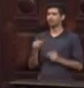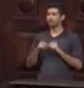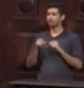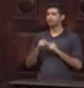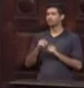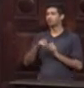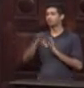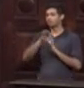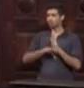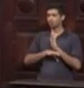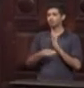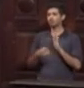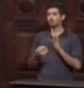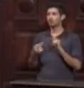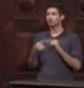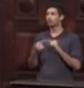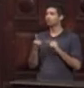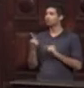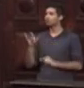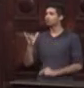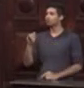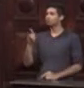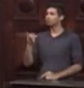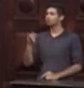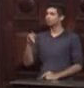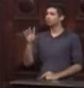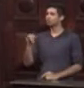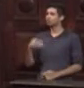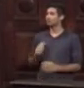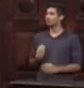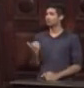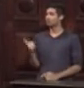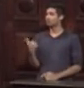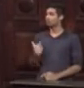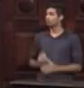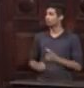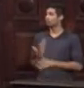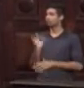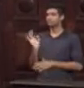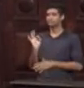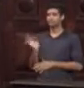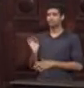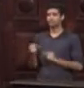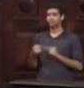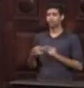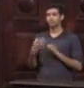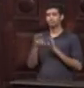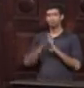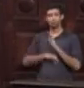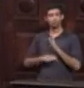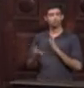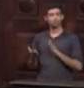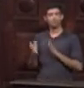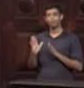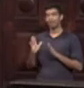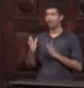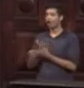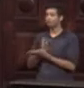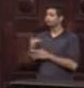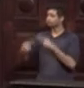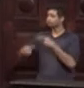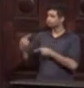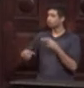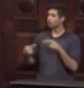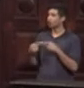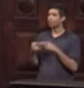ensino médio, um dispositivo que nem existe ainda, que é a Base Nacional Comum Curricular, que ainda está em discussão no Conselho